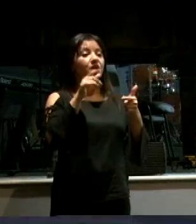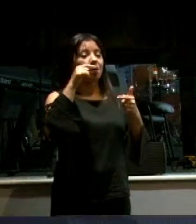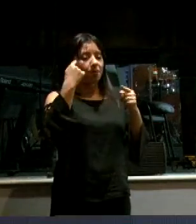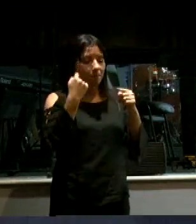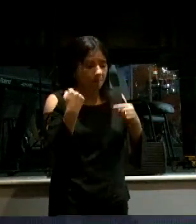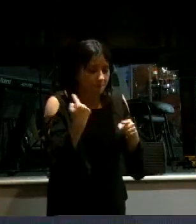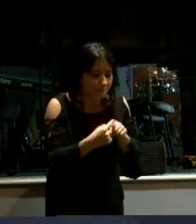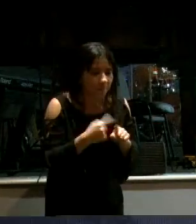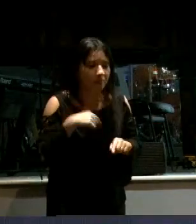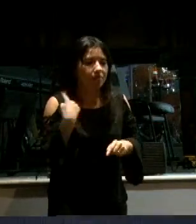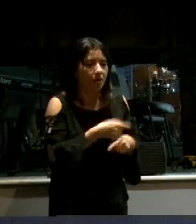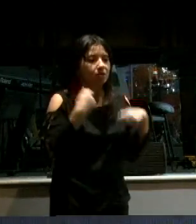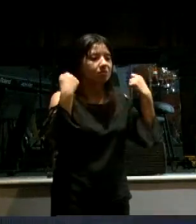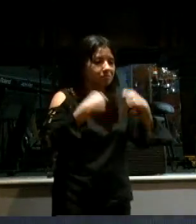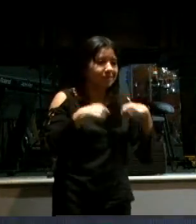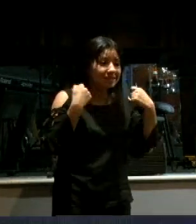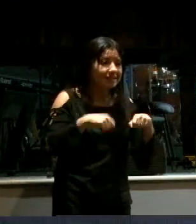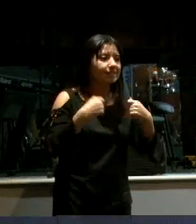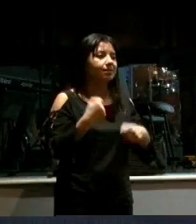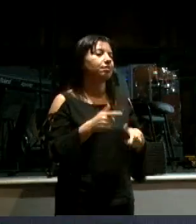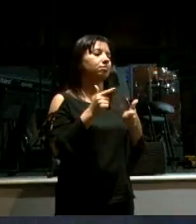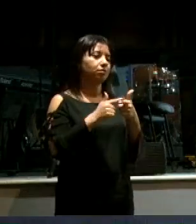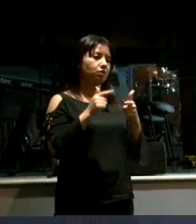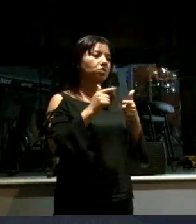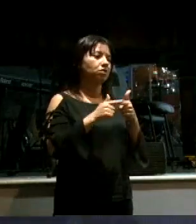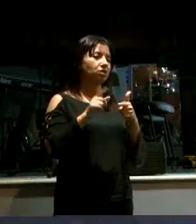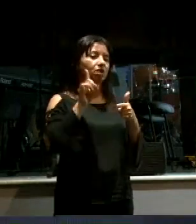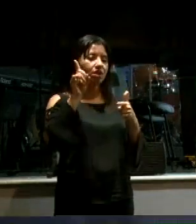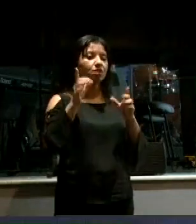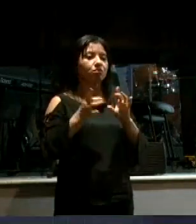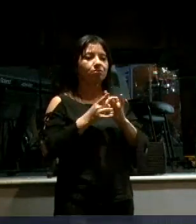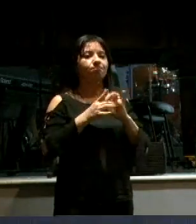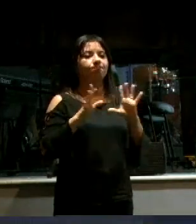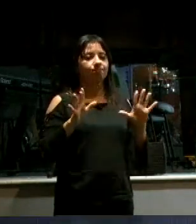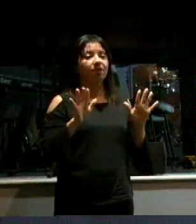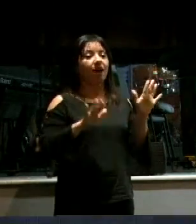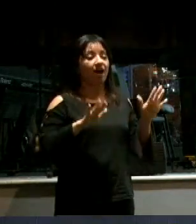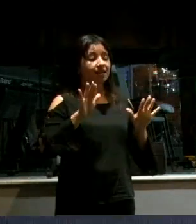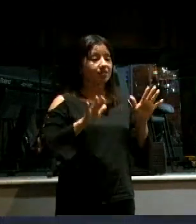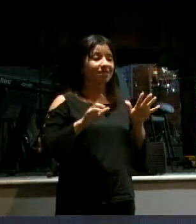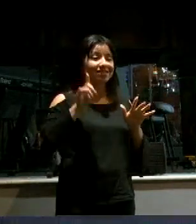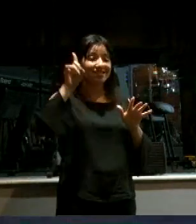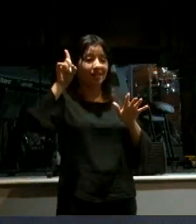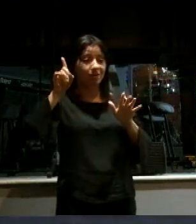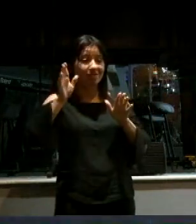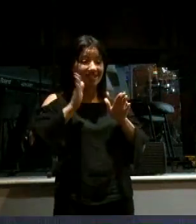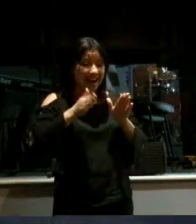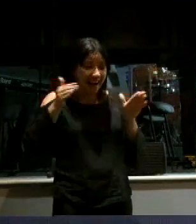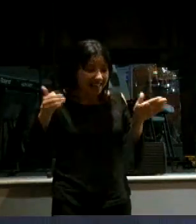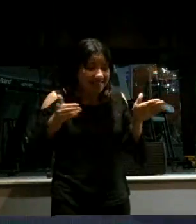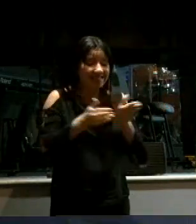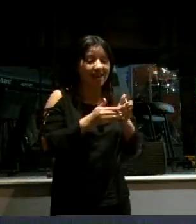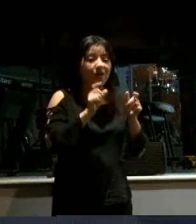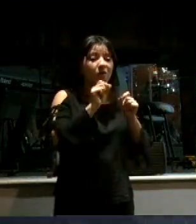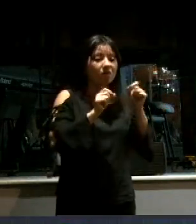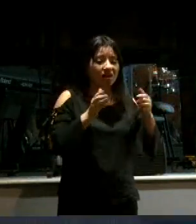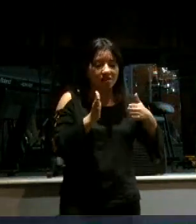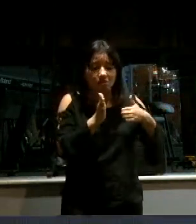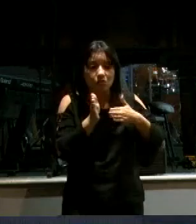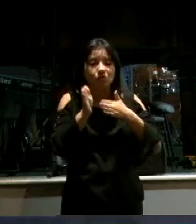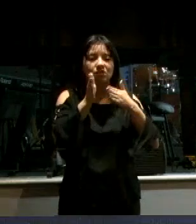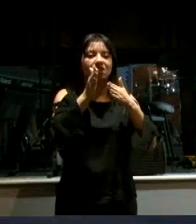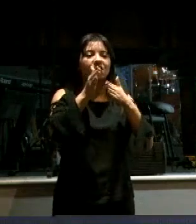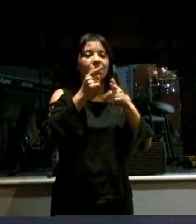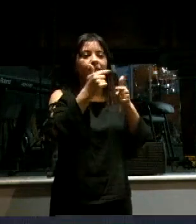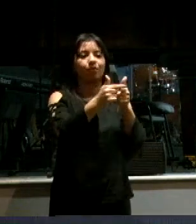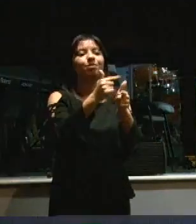nos dirige até lá. Eu tenho algumas verdades que eu quero aqui compartilhar com vocês. A primeira